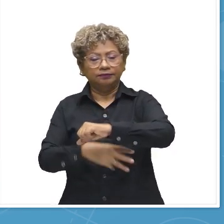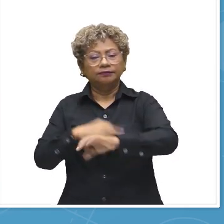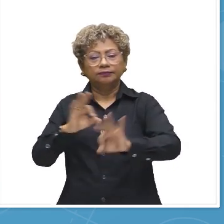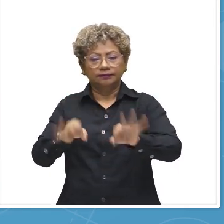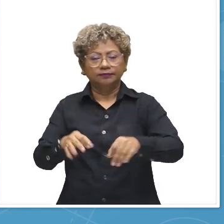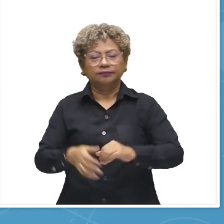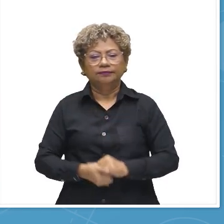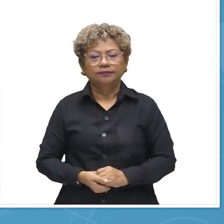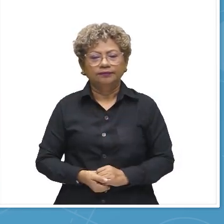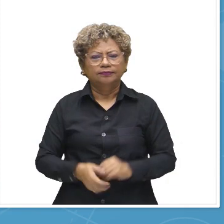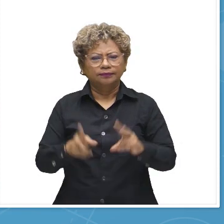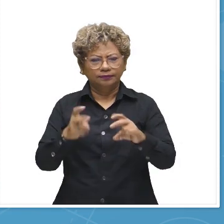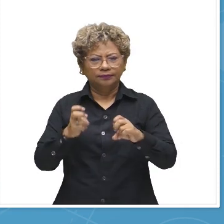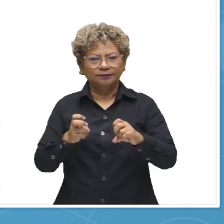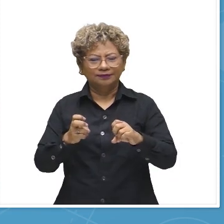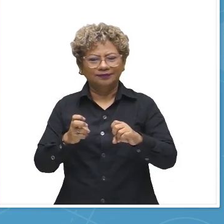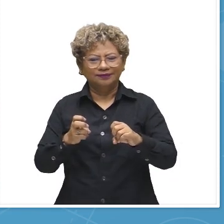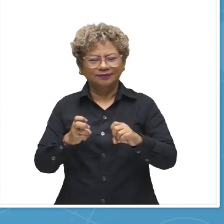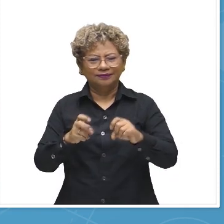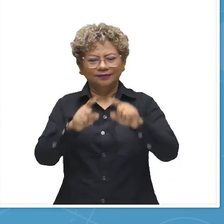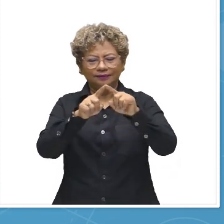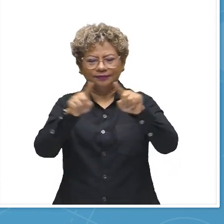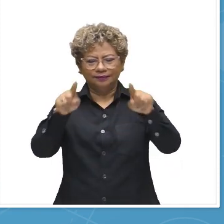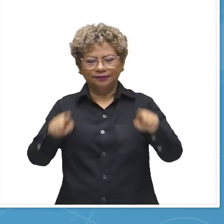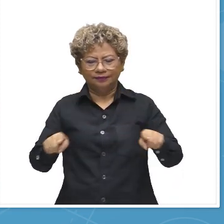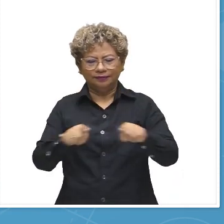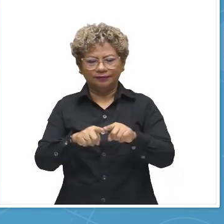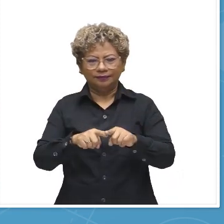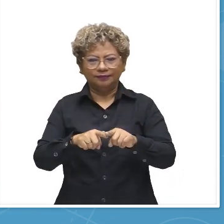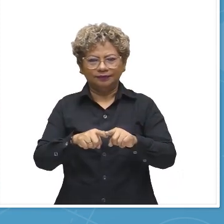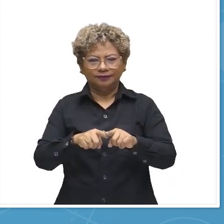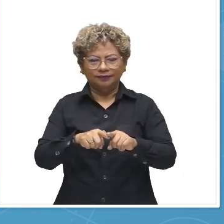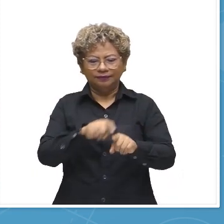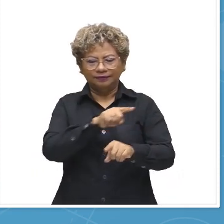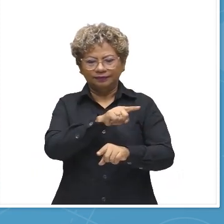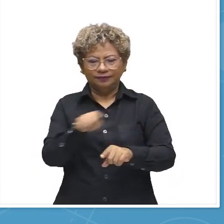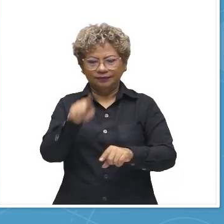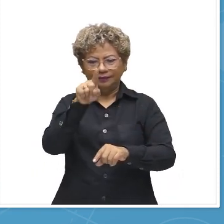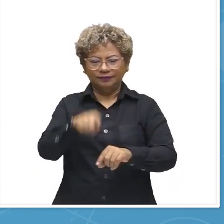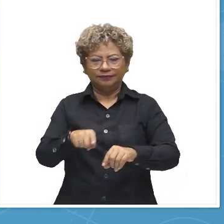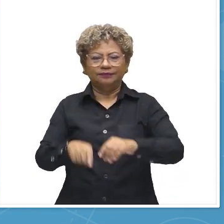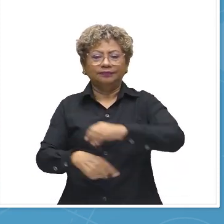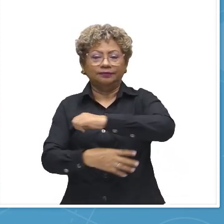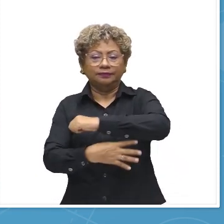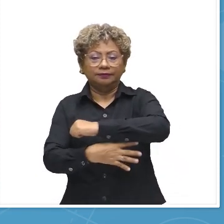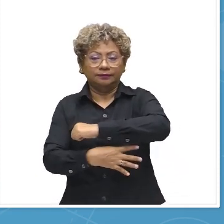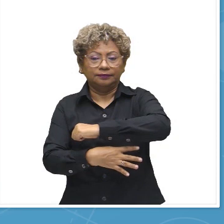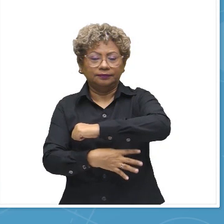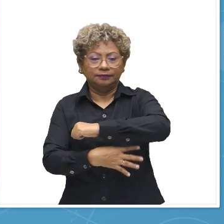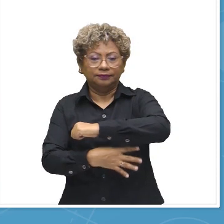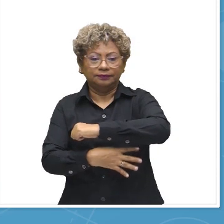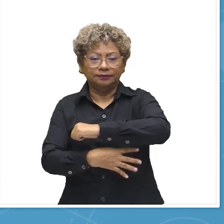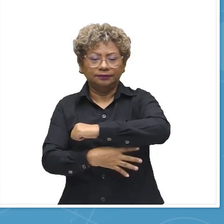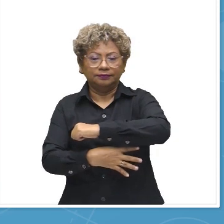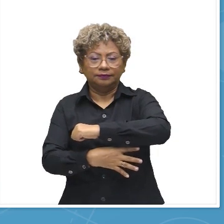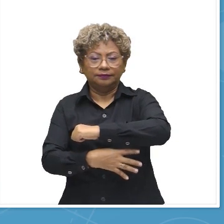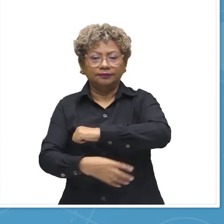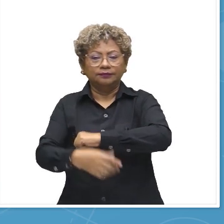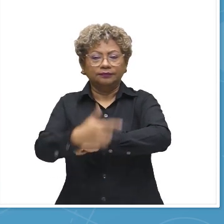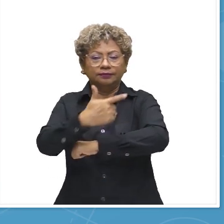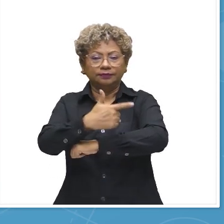né? 1, 2, 3 e 4. Eu ainda posso aqui, inclusive, simplificar essa fração, ó. Simplifico por 2, ela vai virar